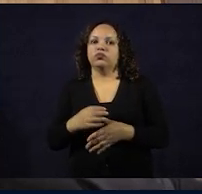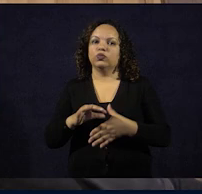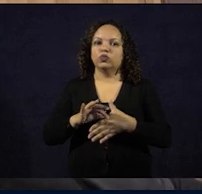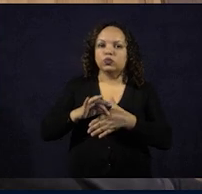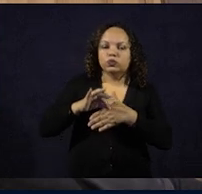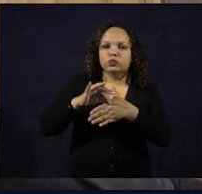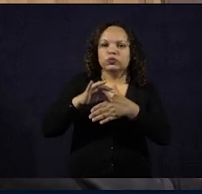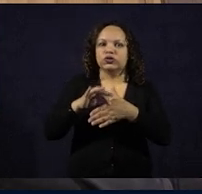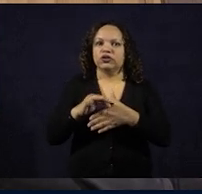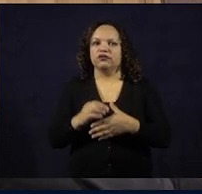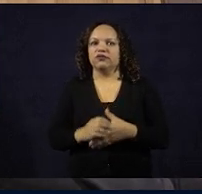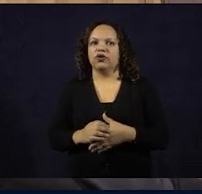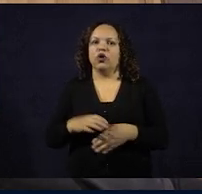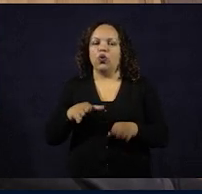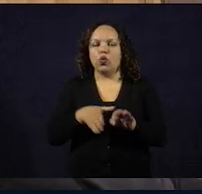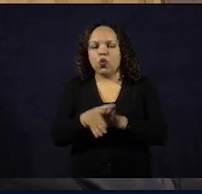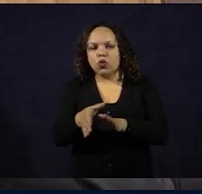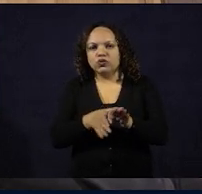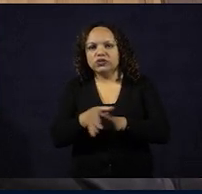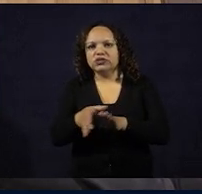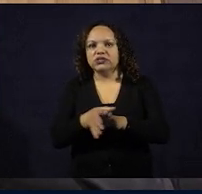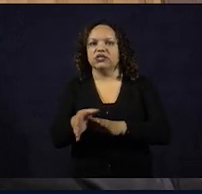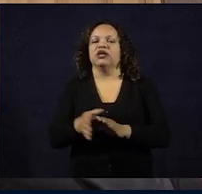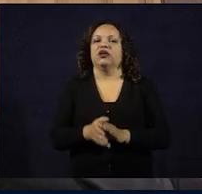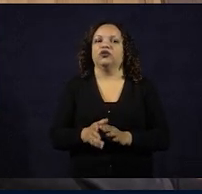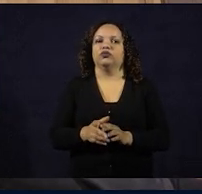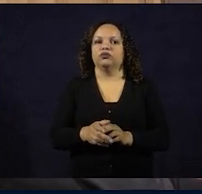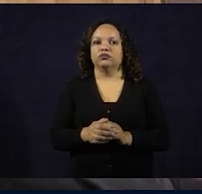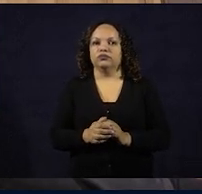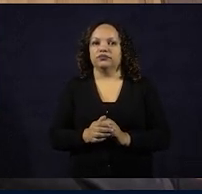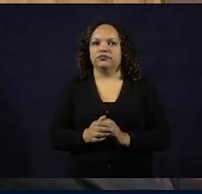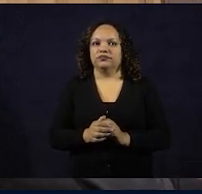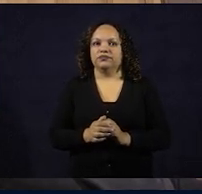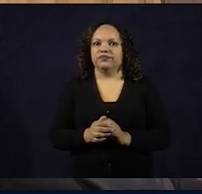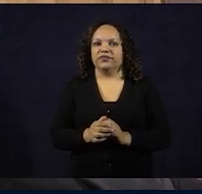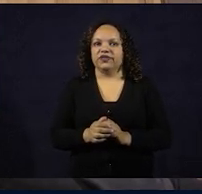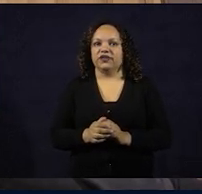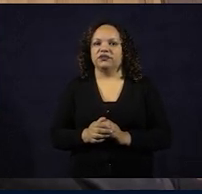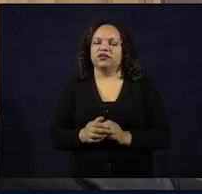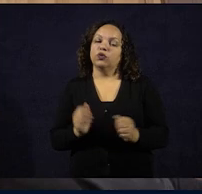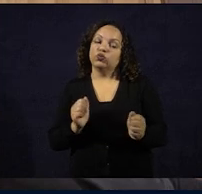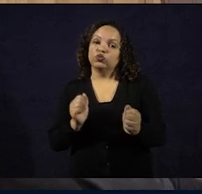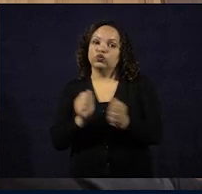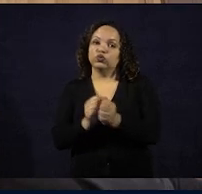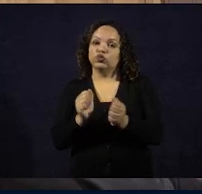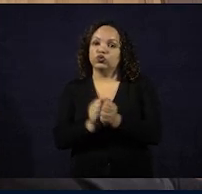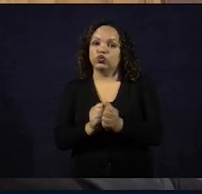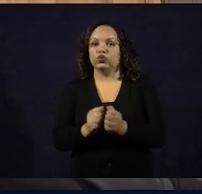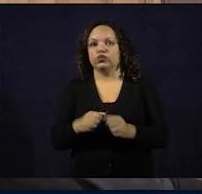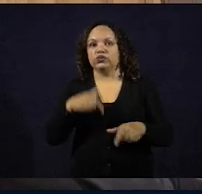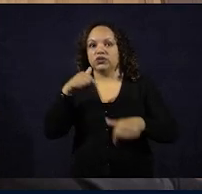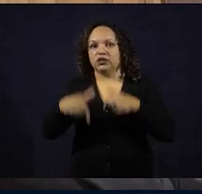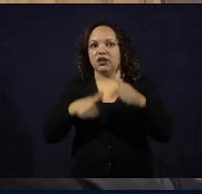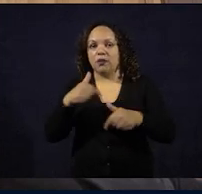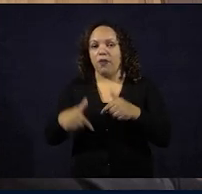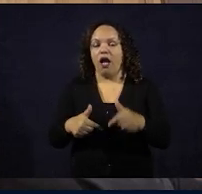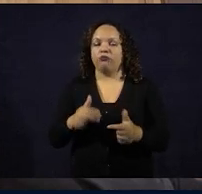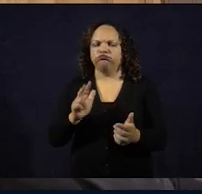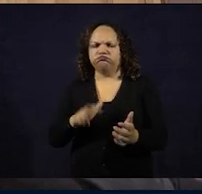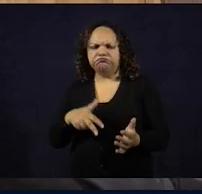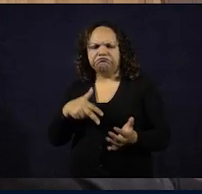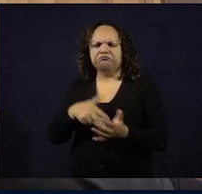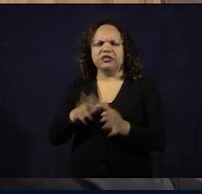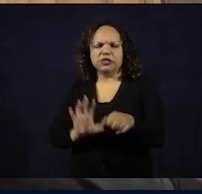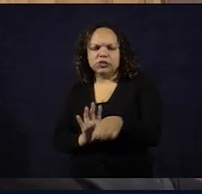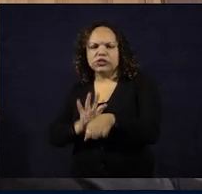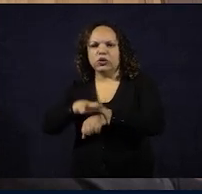bom conselho com pessoas que são do mercado é passa muita firmeza